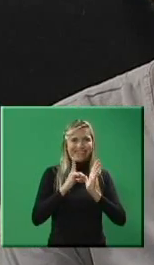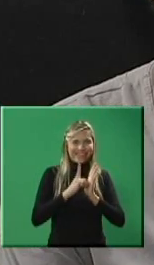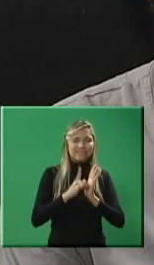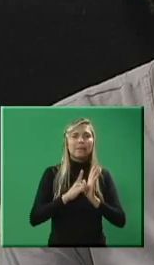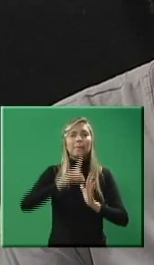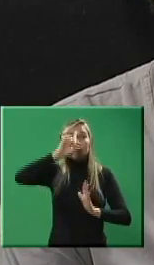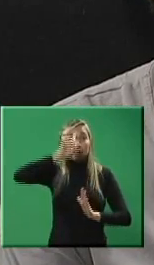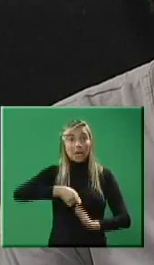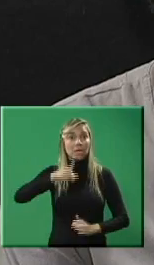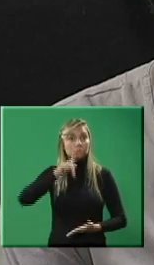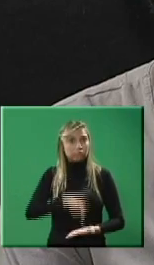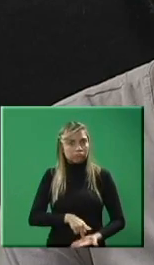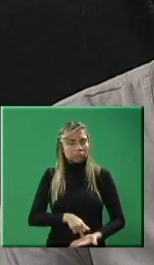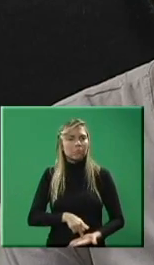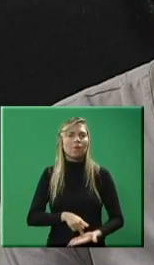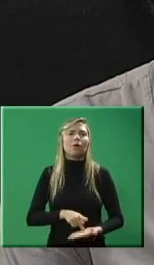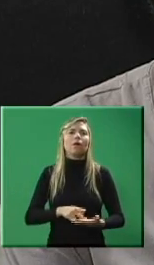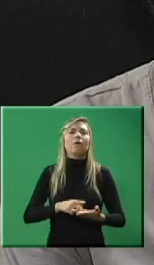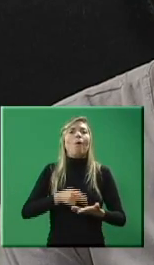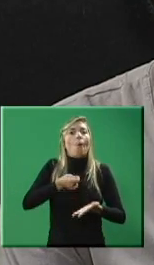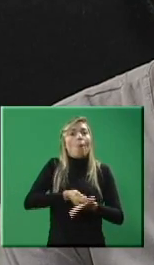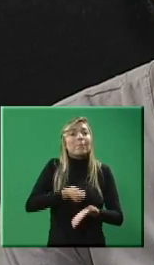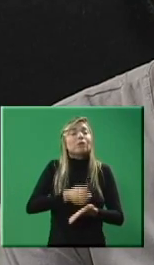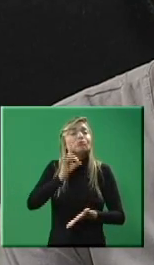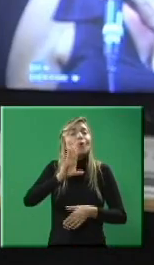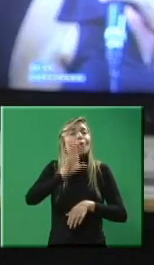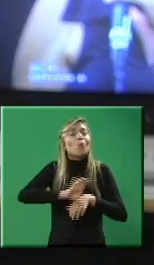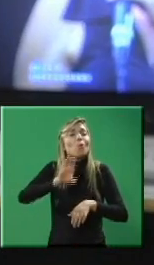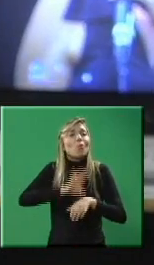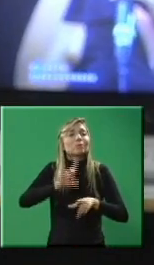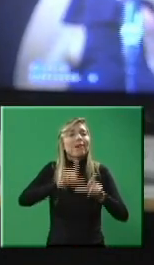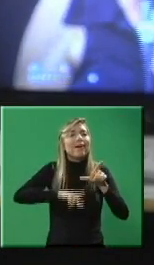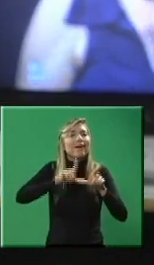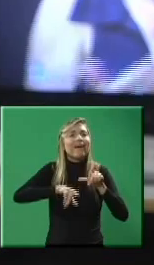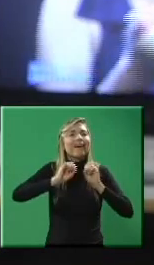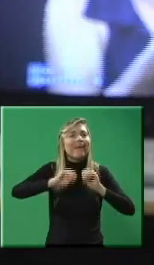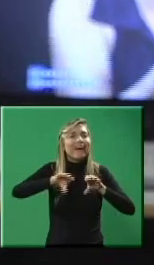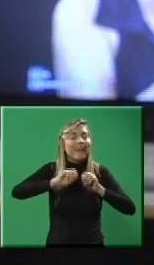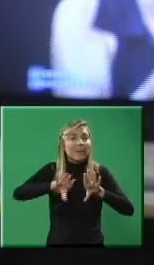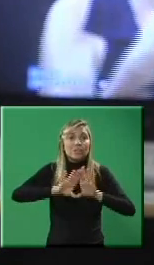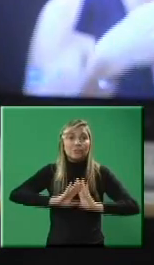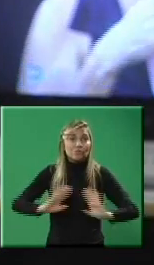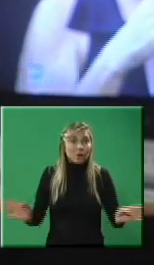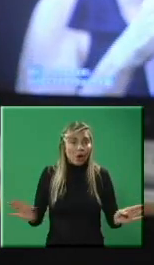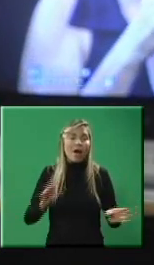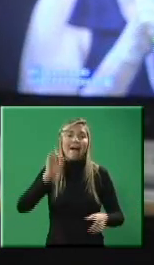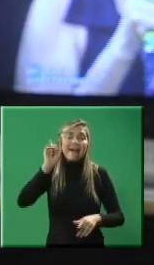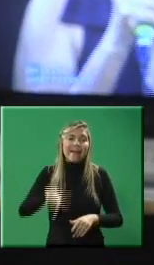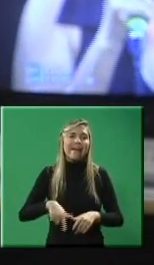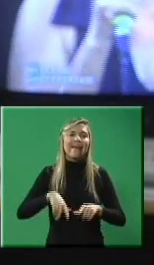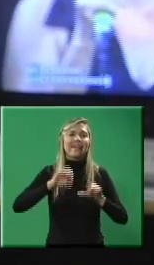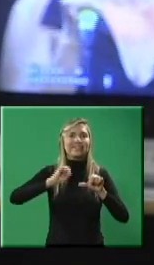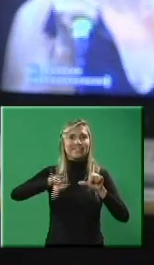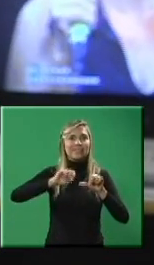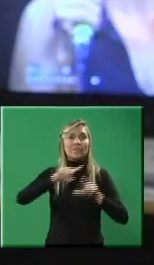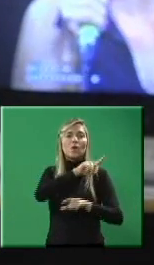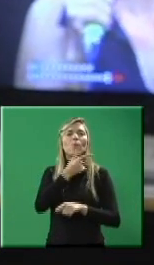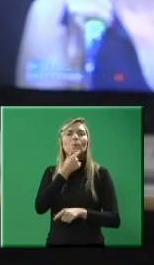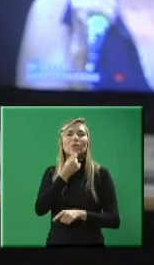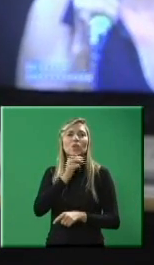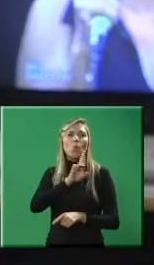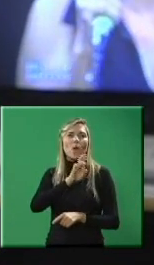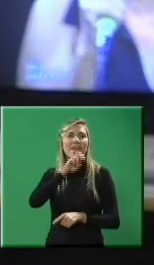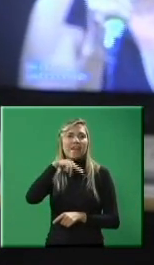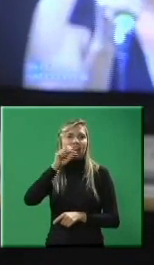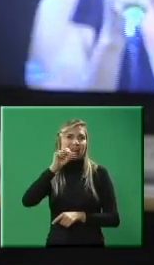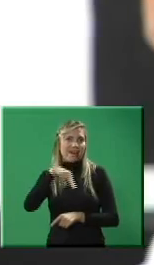a partir do decreto, obrigatório nos cursos de licenciatura. Então, o Renan, que está aqui conosco hoje, né, passou